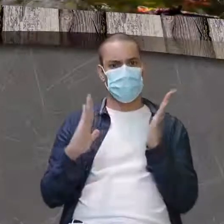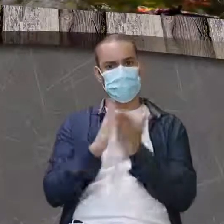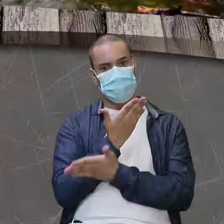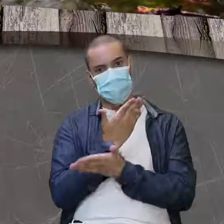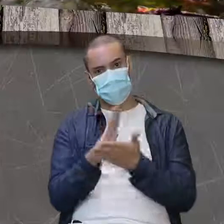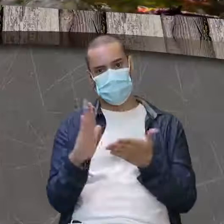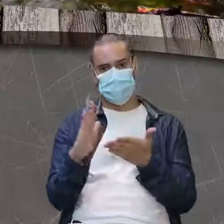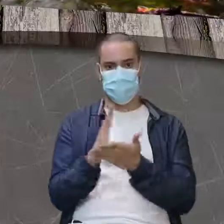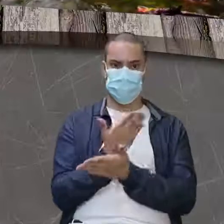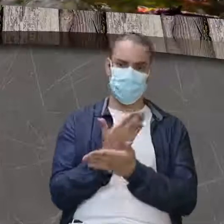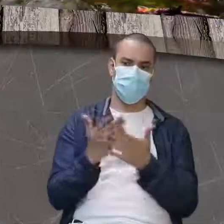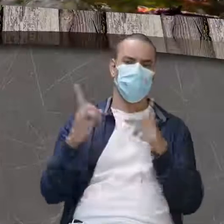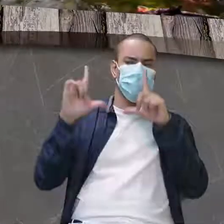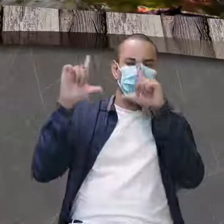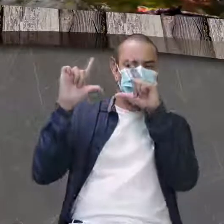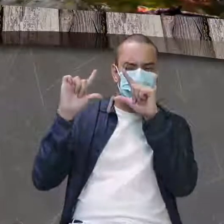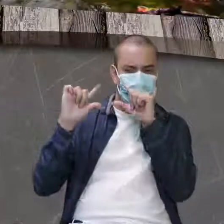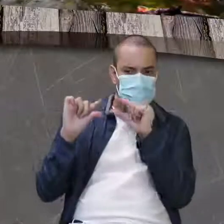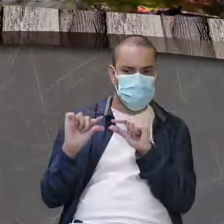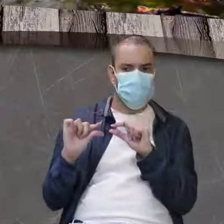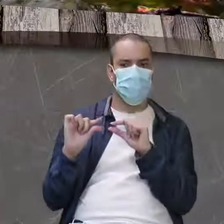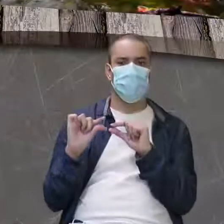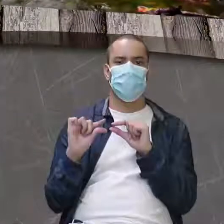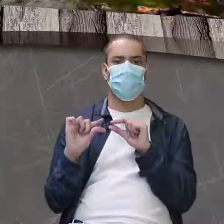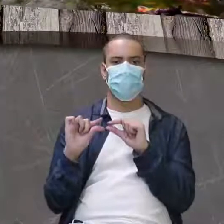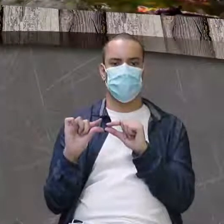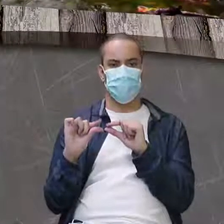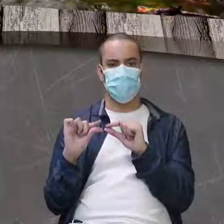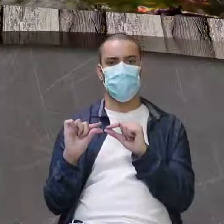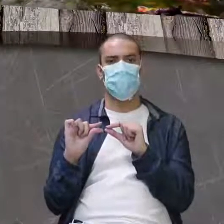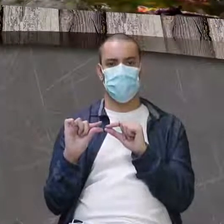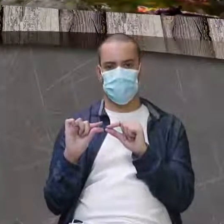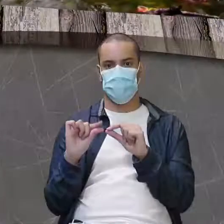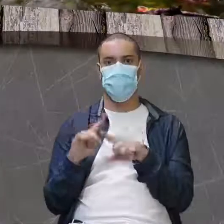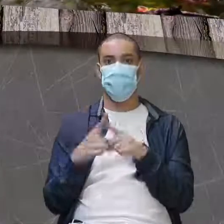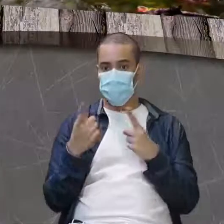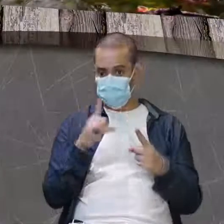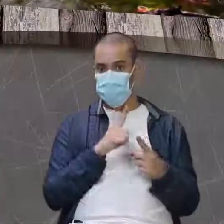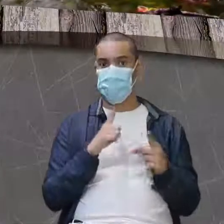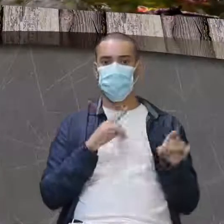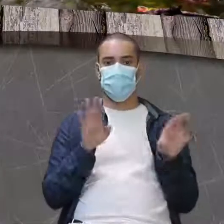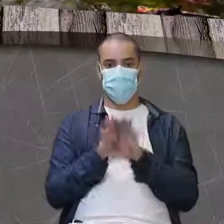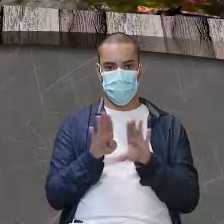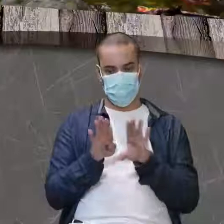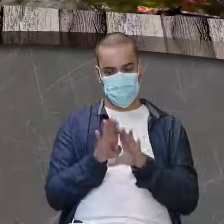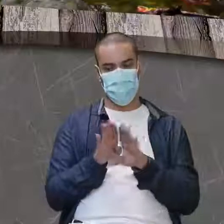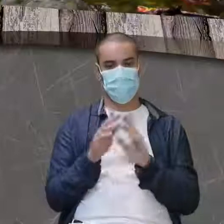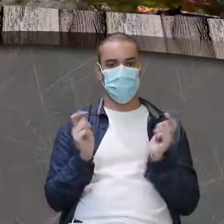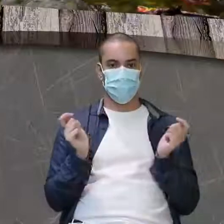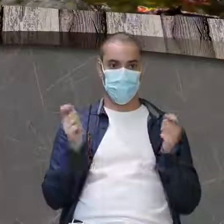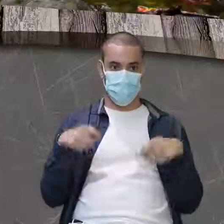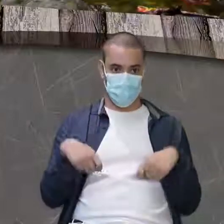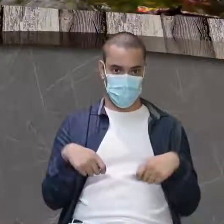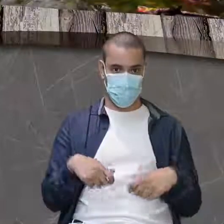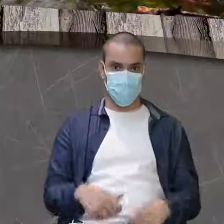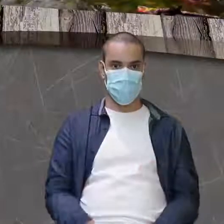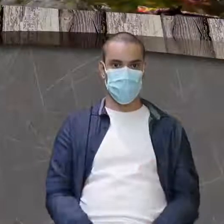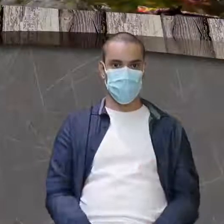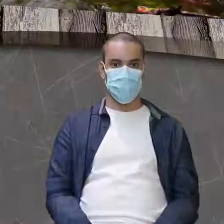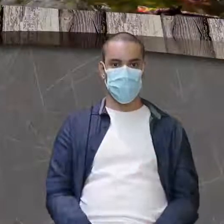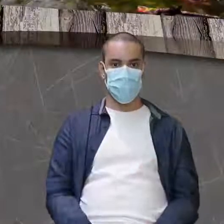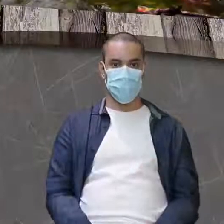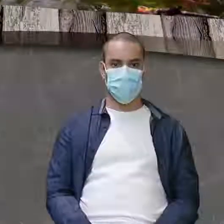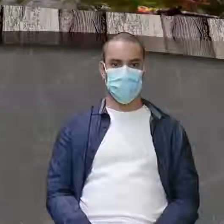assim, bem reduzidos, onde você vai ter também esse caso de canibalismo, tá? Vamos